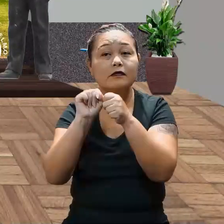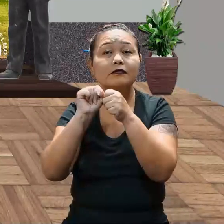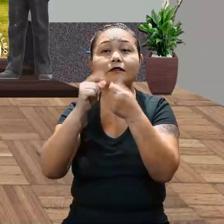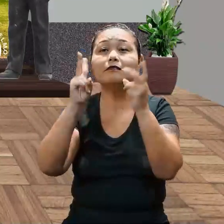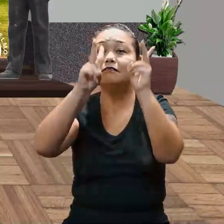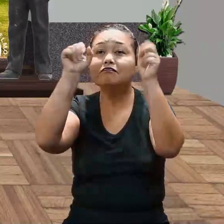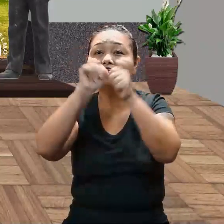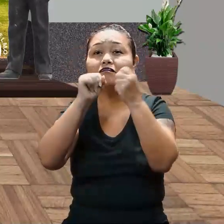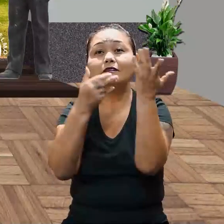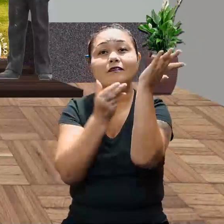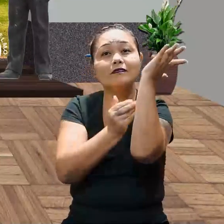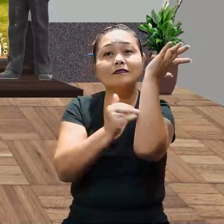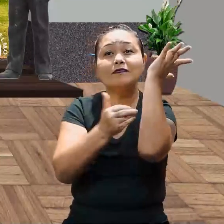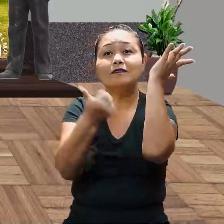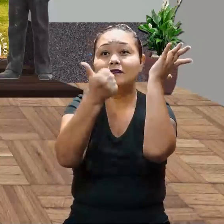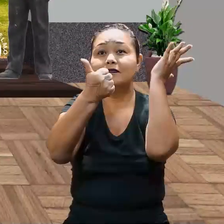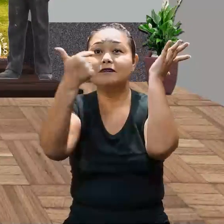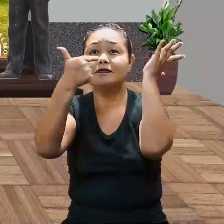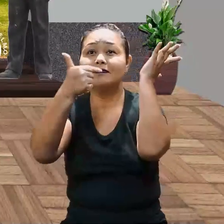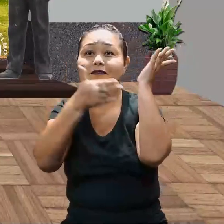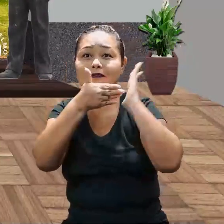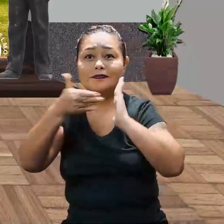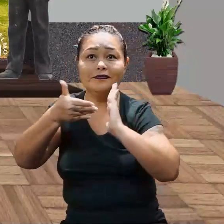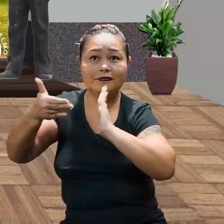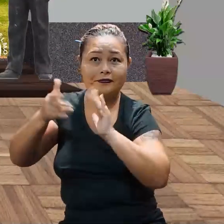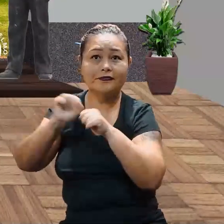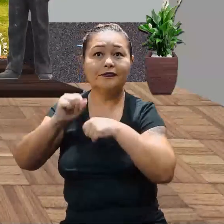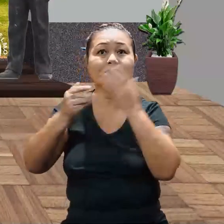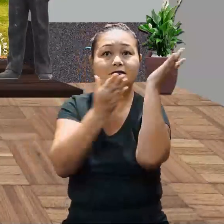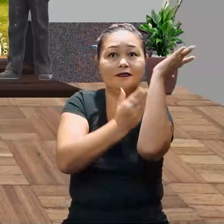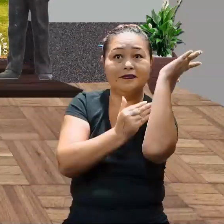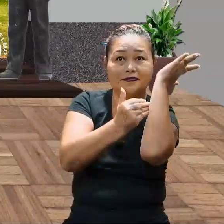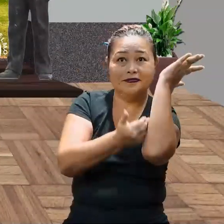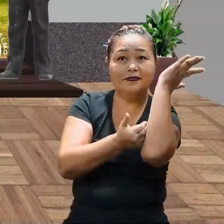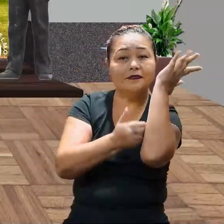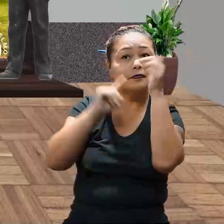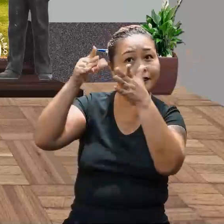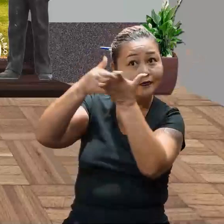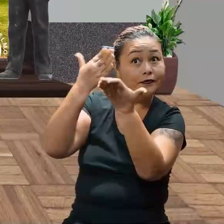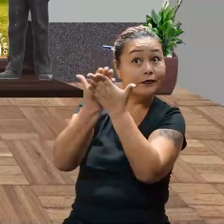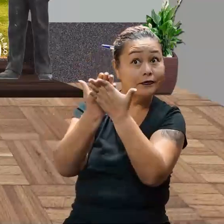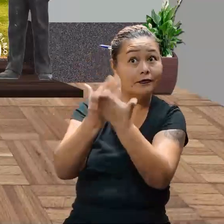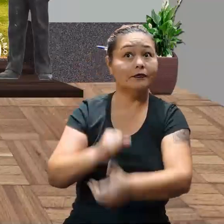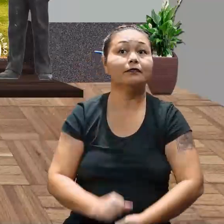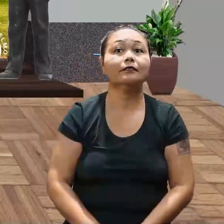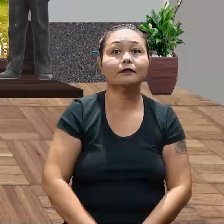sobre seringais do primeiro e do segundo ciclo da borracha. Até a próxima aula.